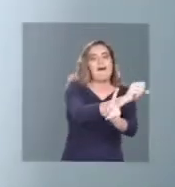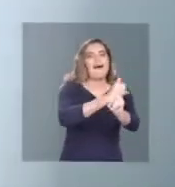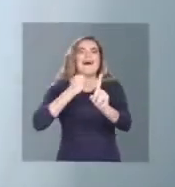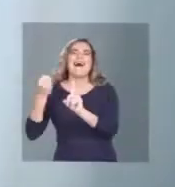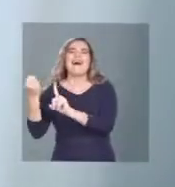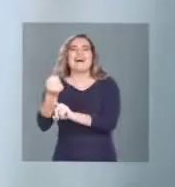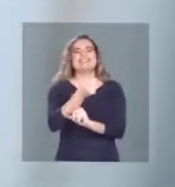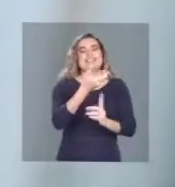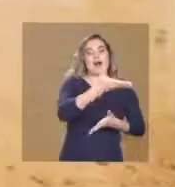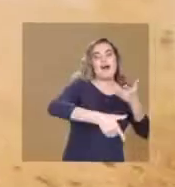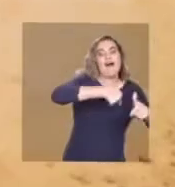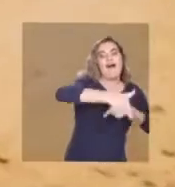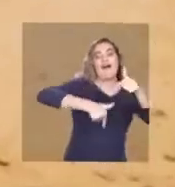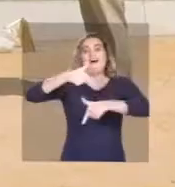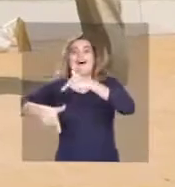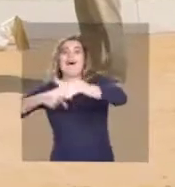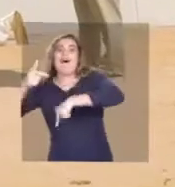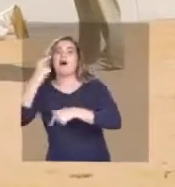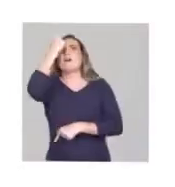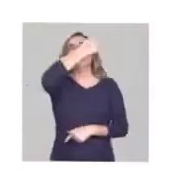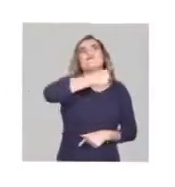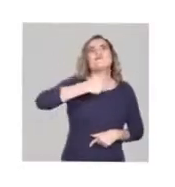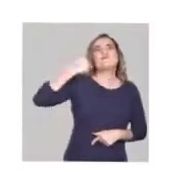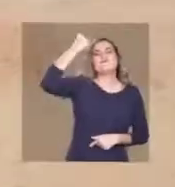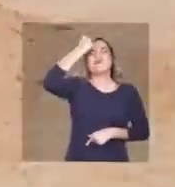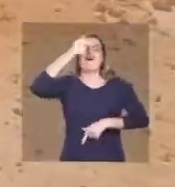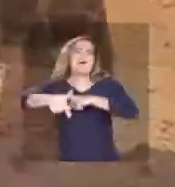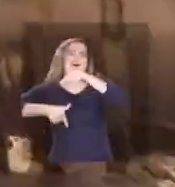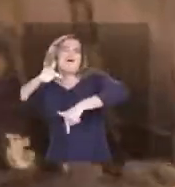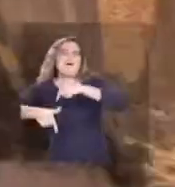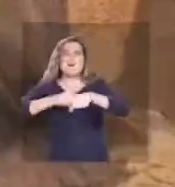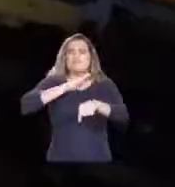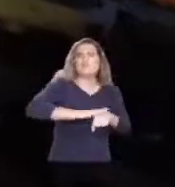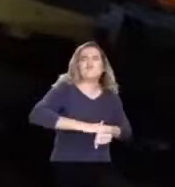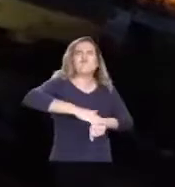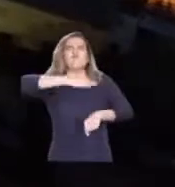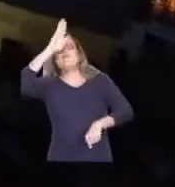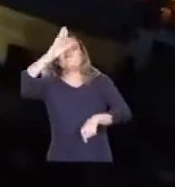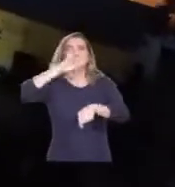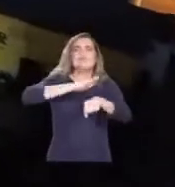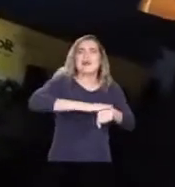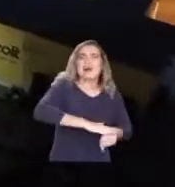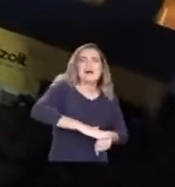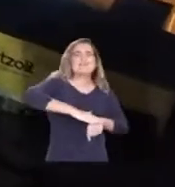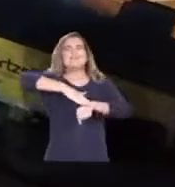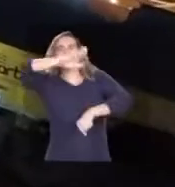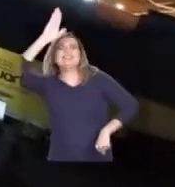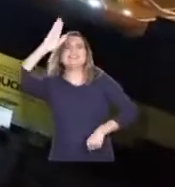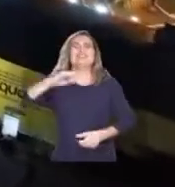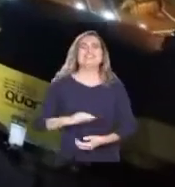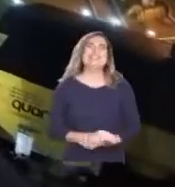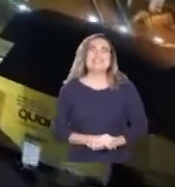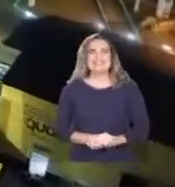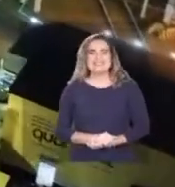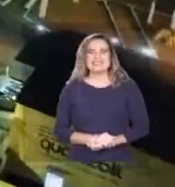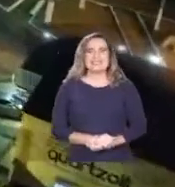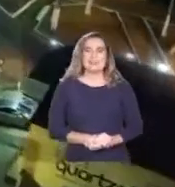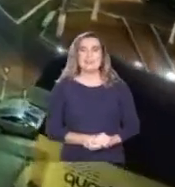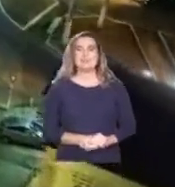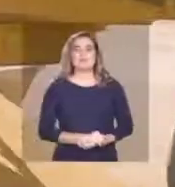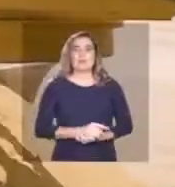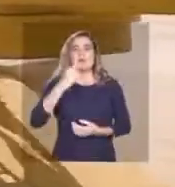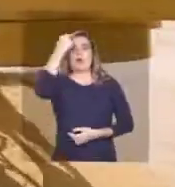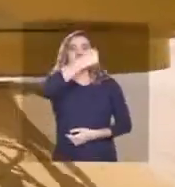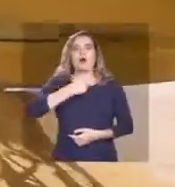programas sociais. Álvaro Prefeito trabalha, trabalha. E vai trabalhar muito mais, muito